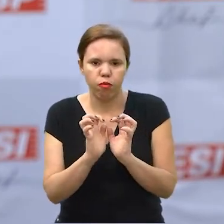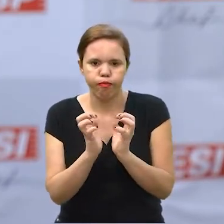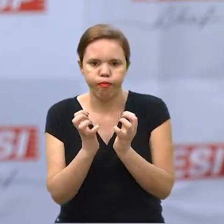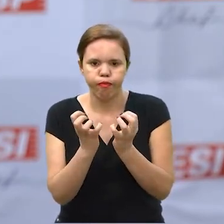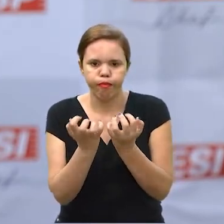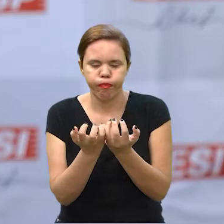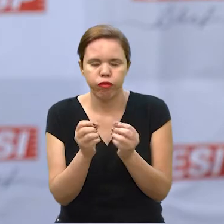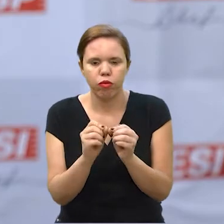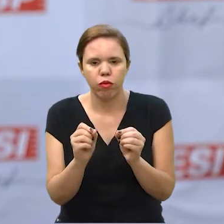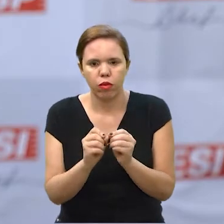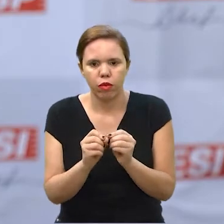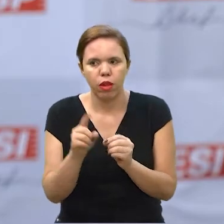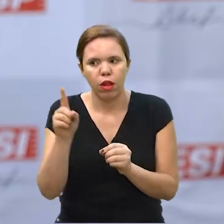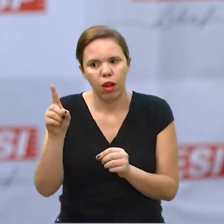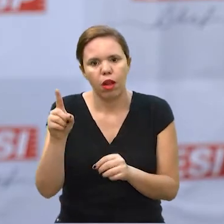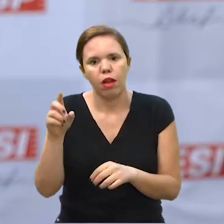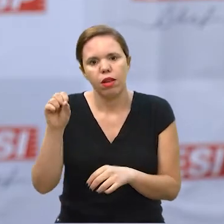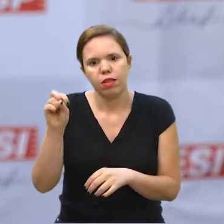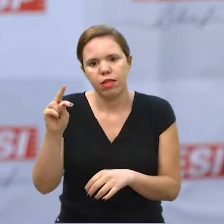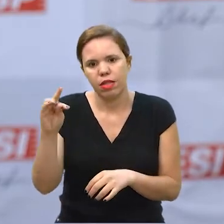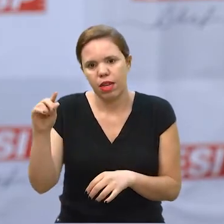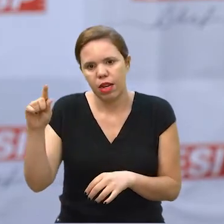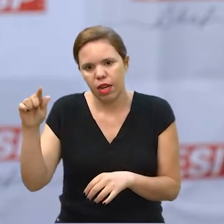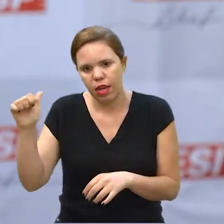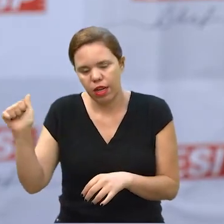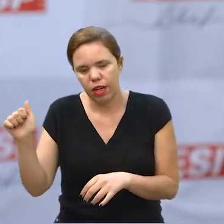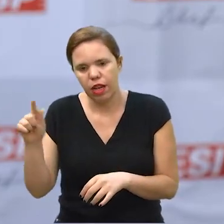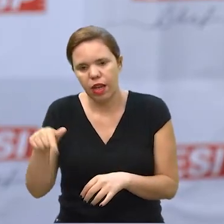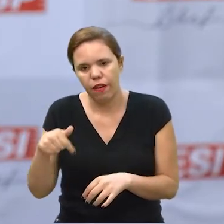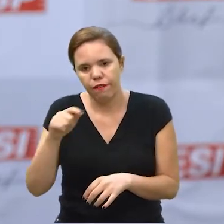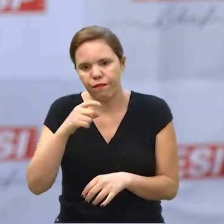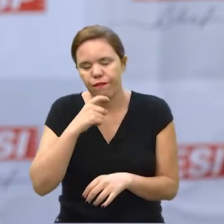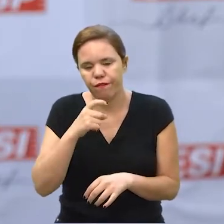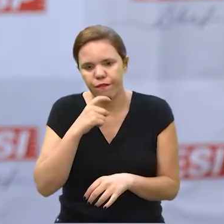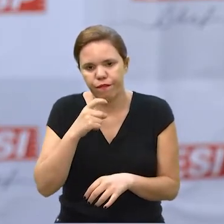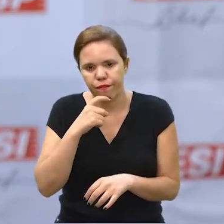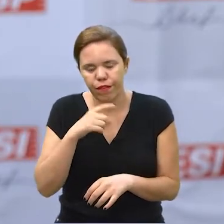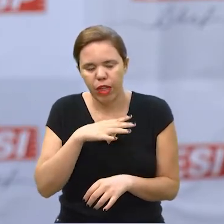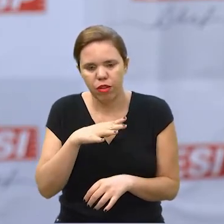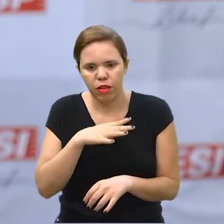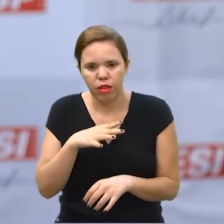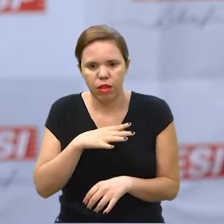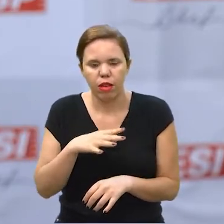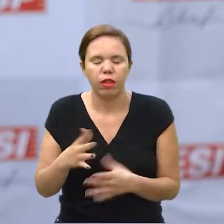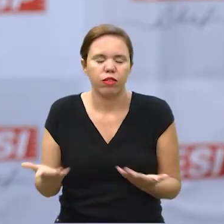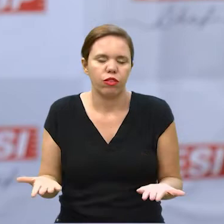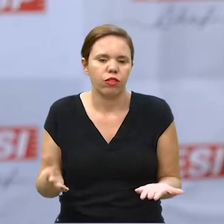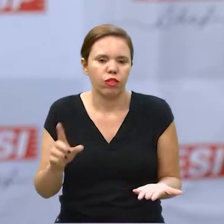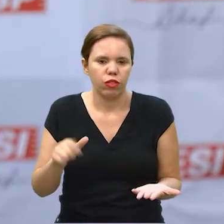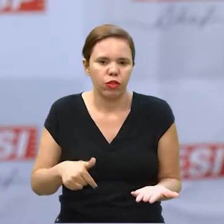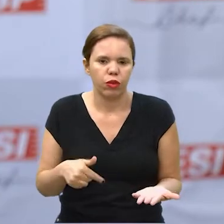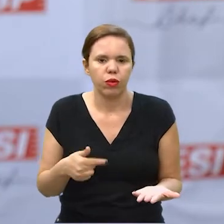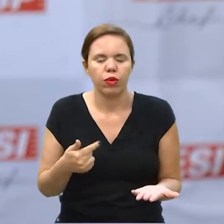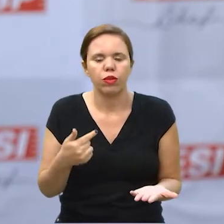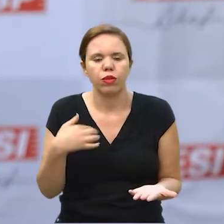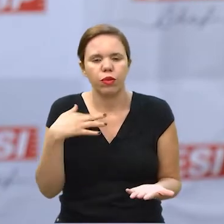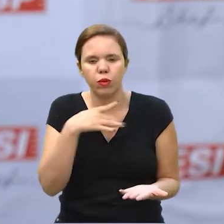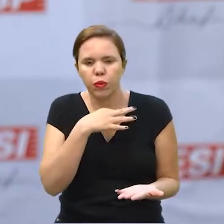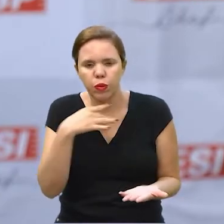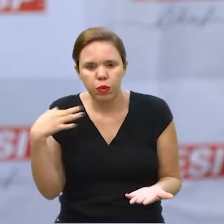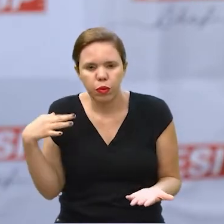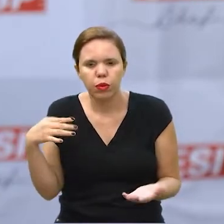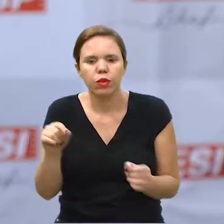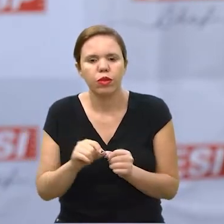Lá, Serra Negra é frio, né? Principalmente agora nessa época, e é uma receita bem quentinha, uma receita bem apimentada,